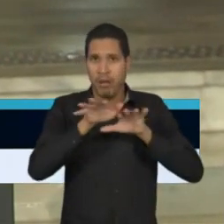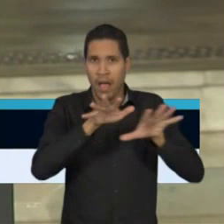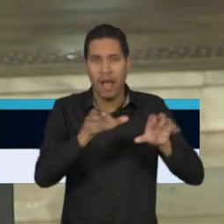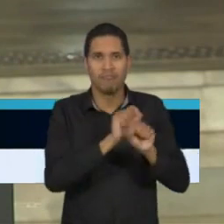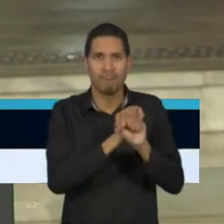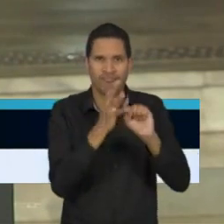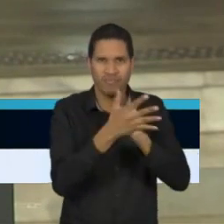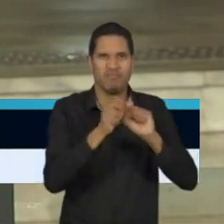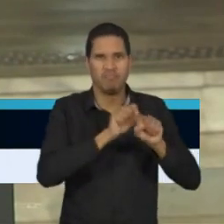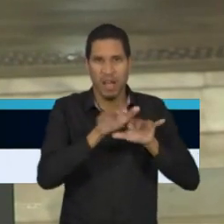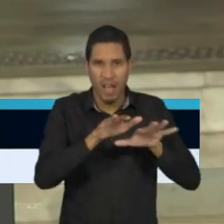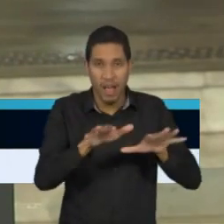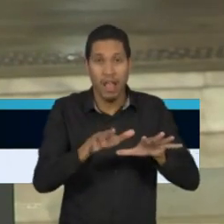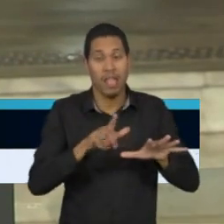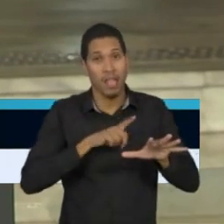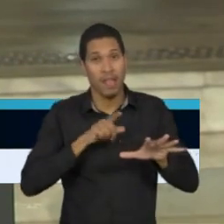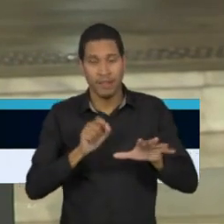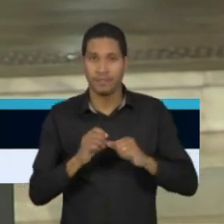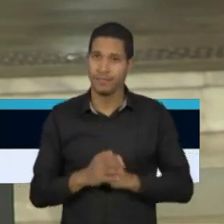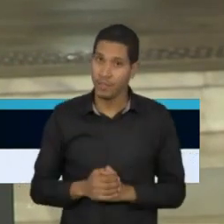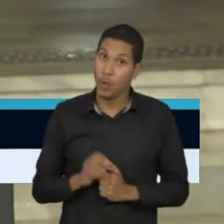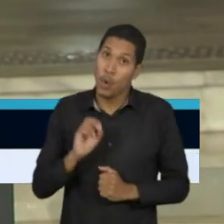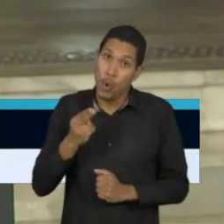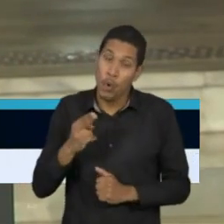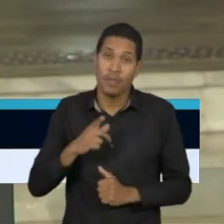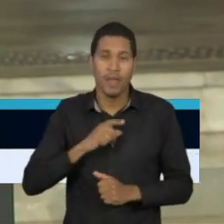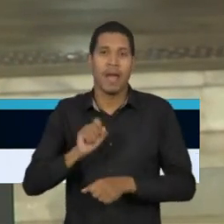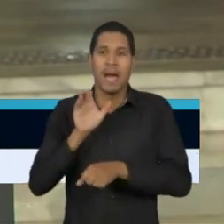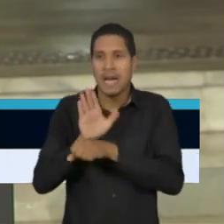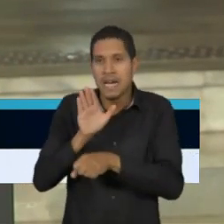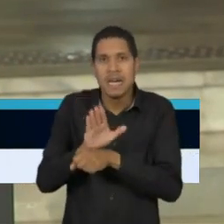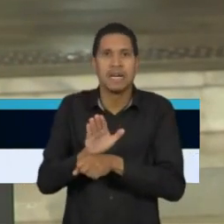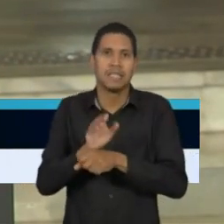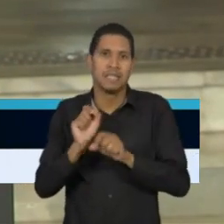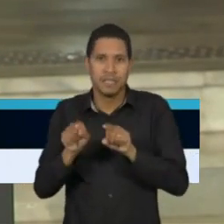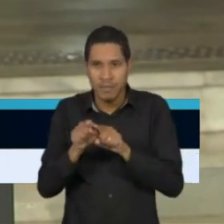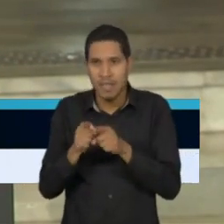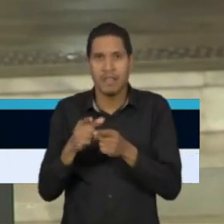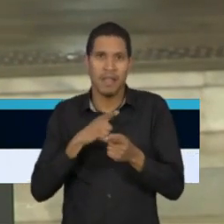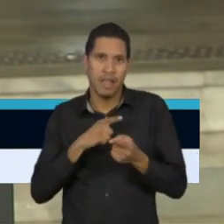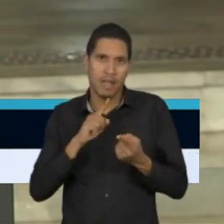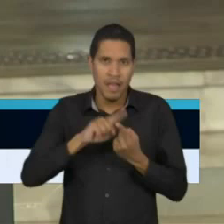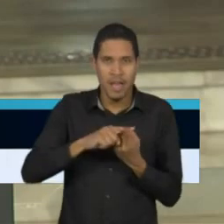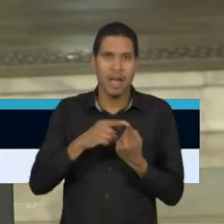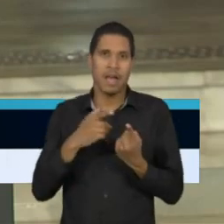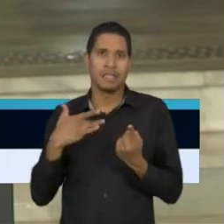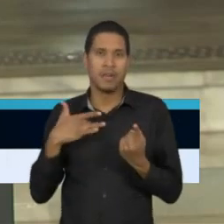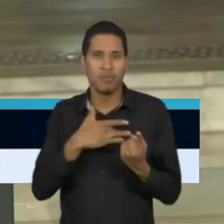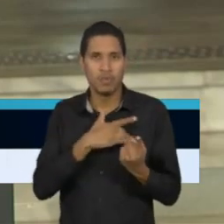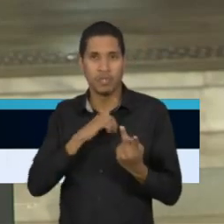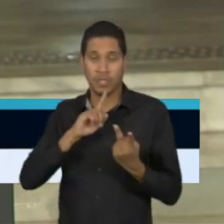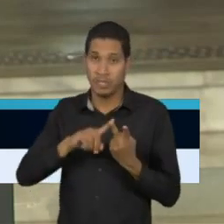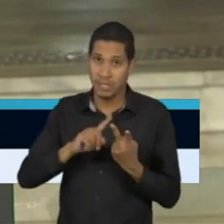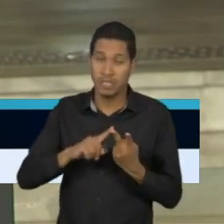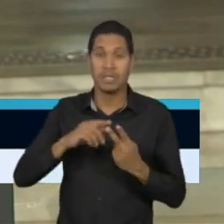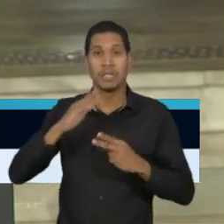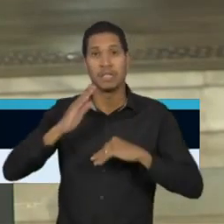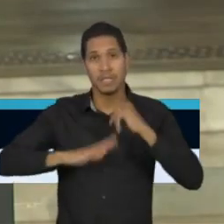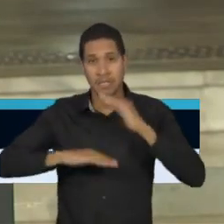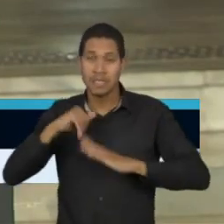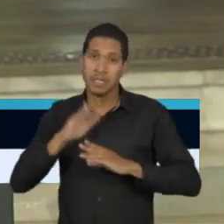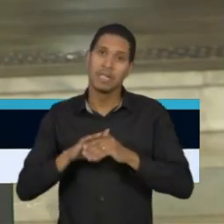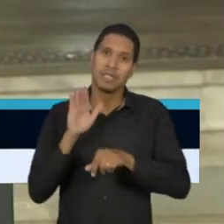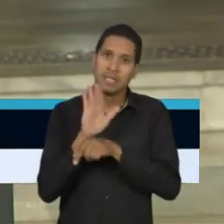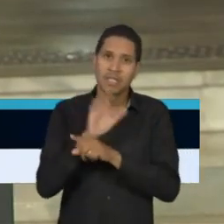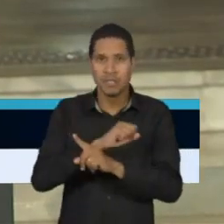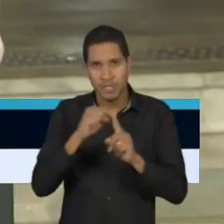coronavírus, também em relação à assistência, né, secretário, em conjunto na Secretaria de Saúde com as atividades de assistência, também